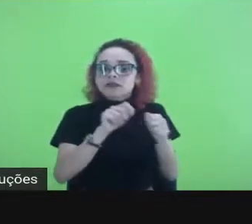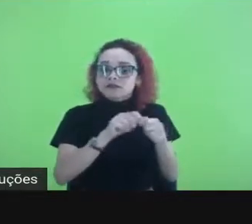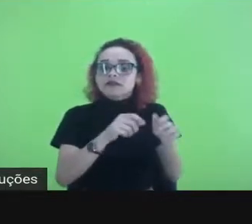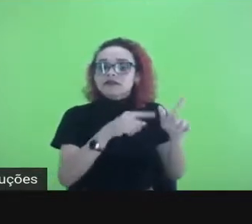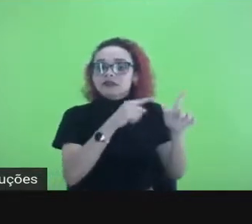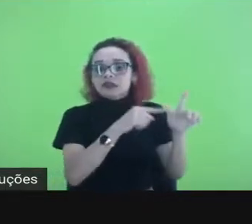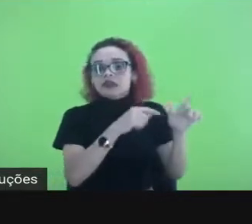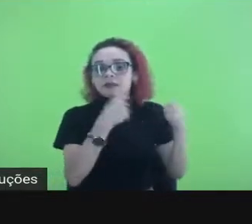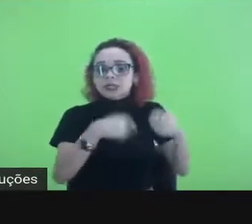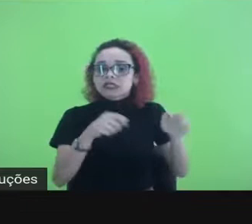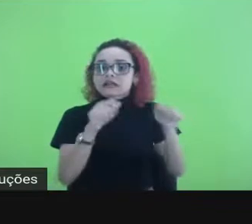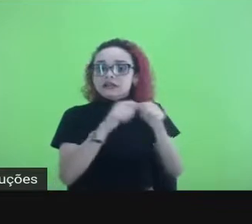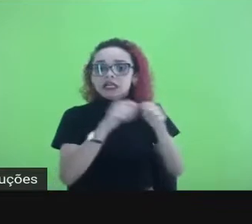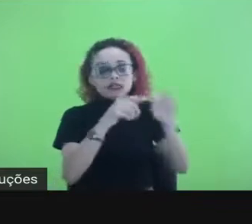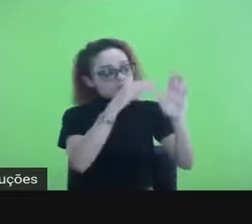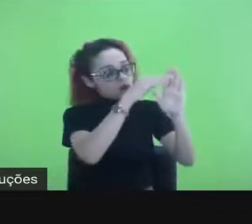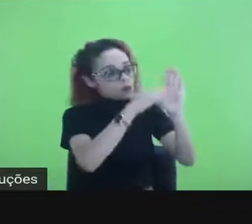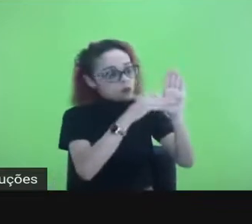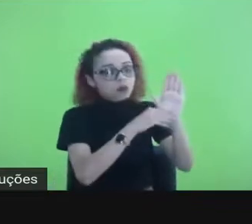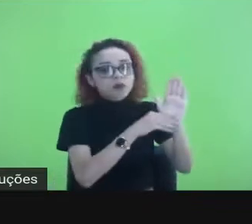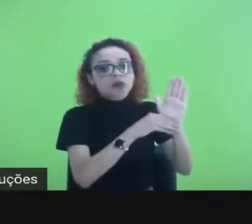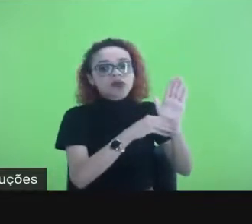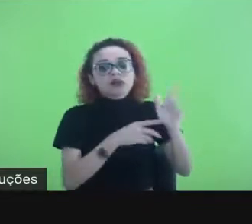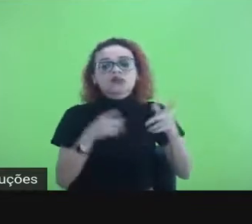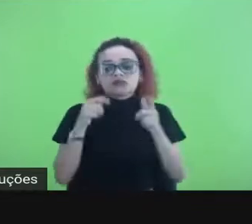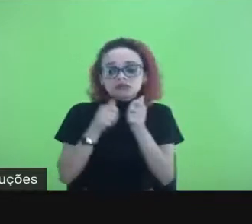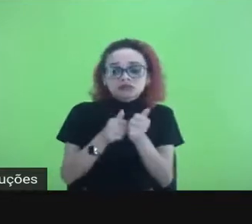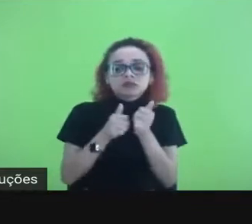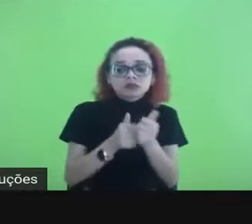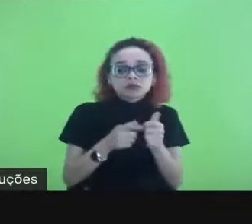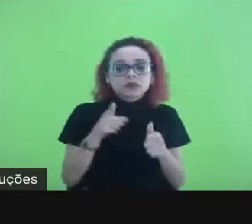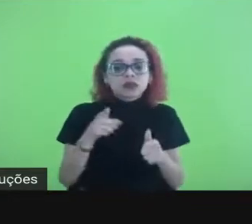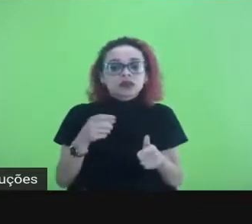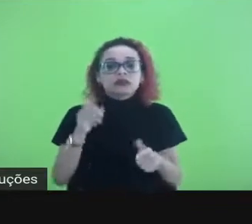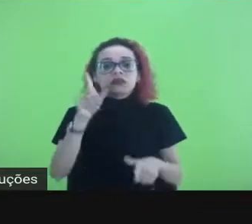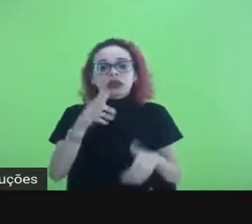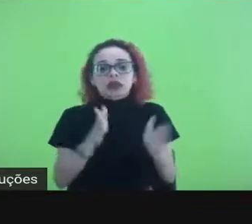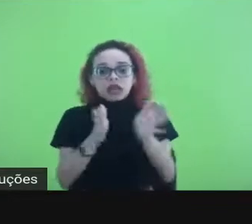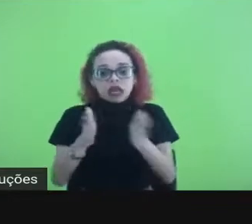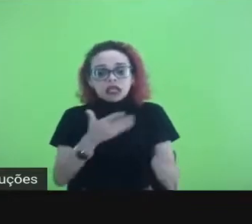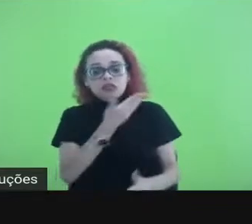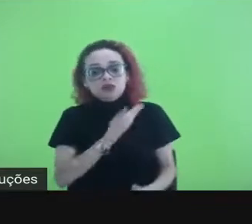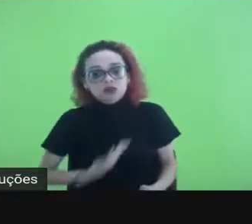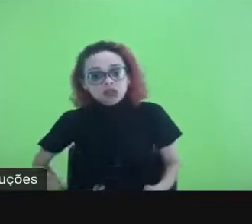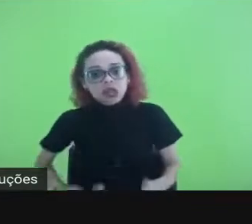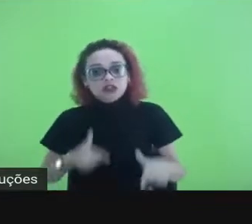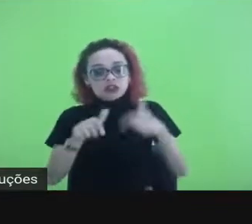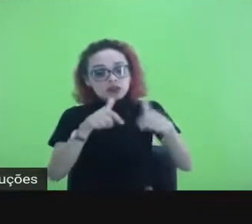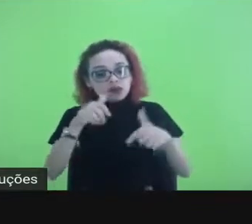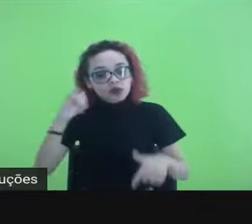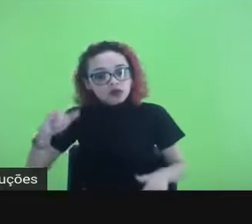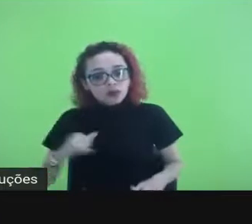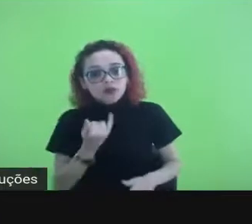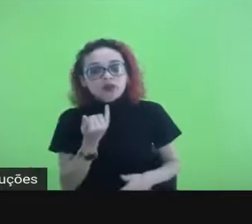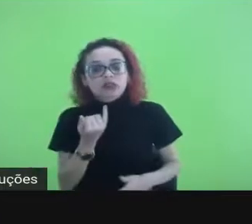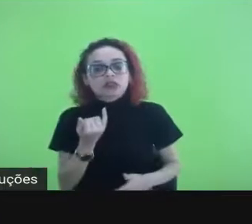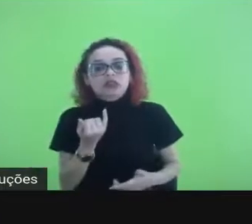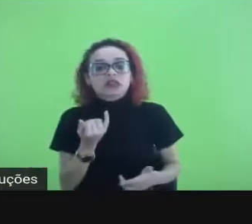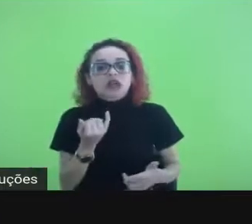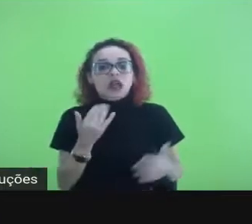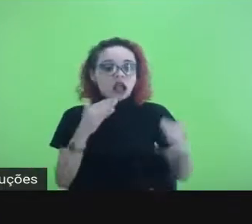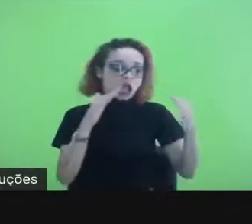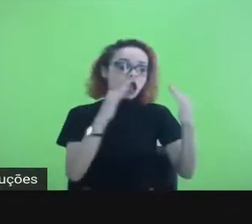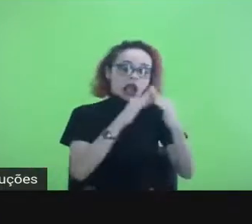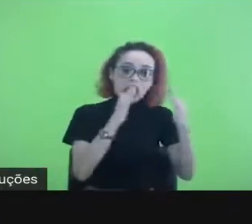fornecer ao acesso aos equipamentos públicos, né, emprego, oportunidade, acesso a uma moradia digna, né,